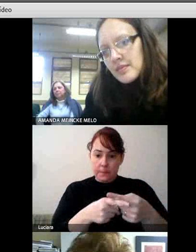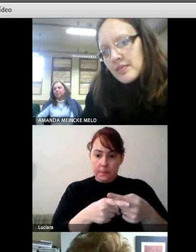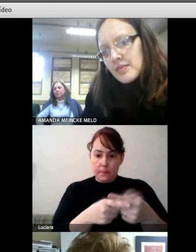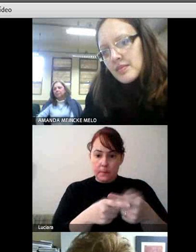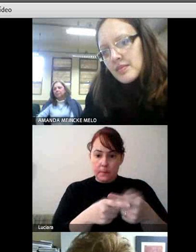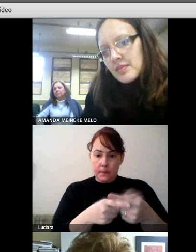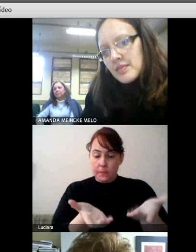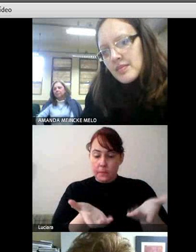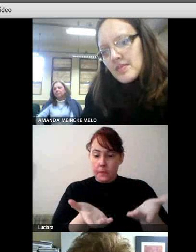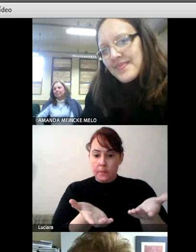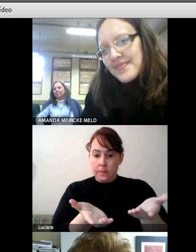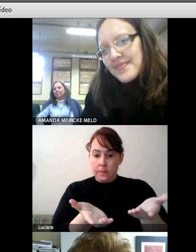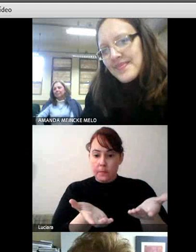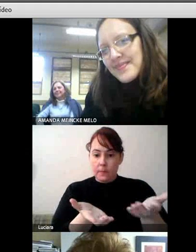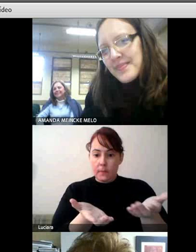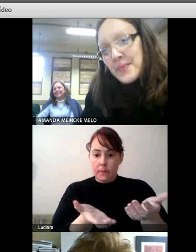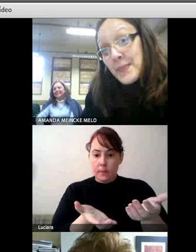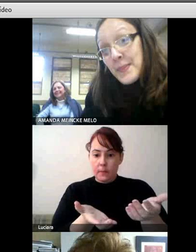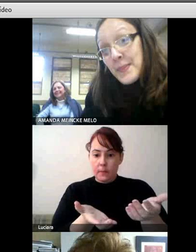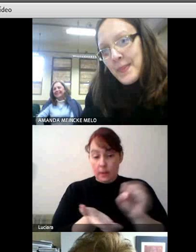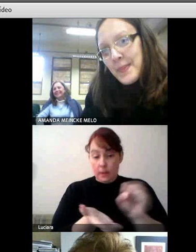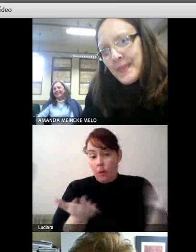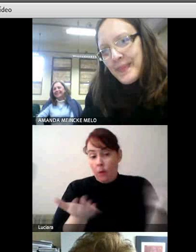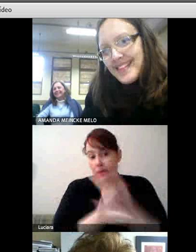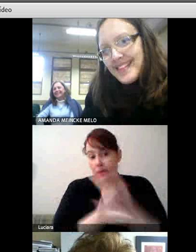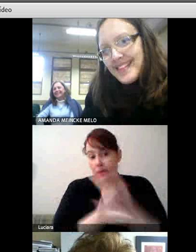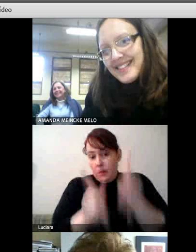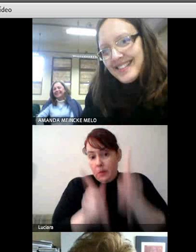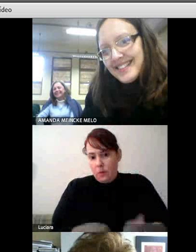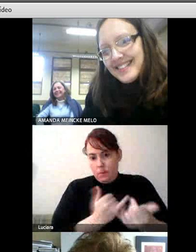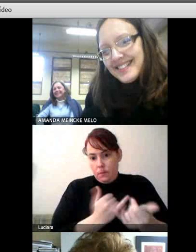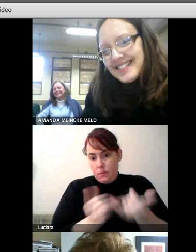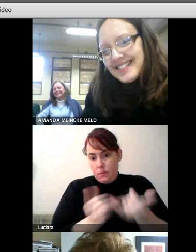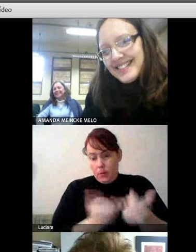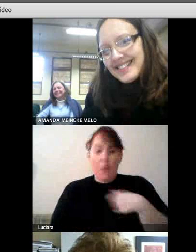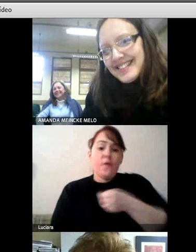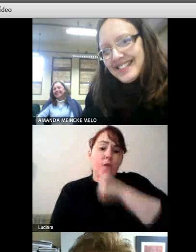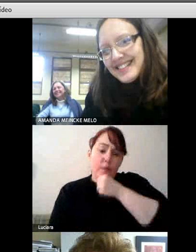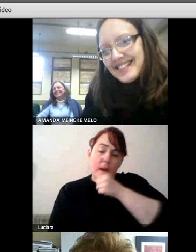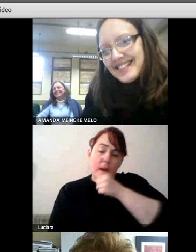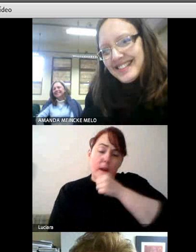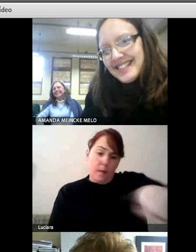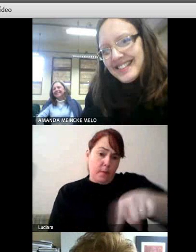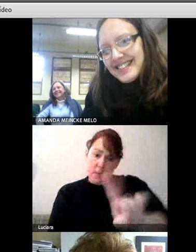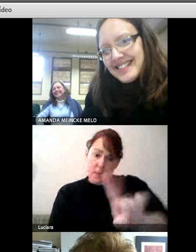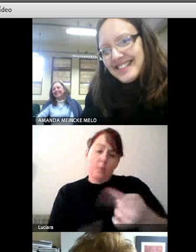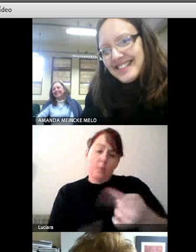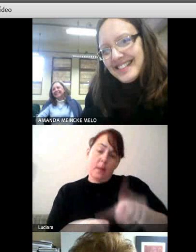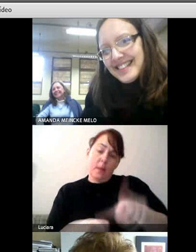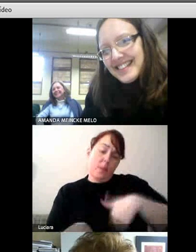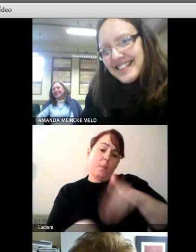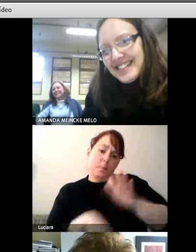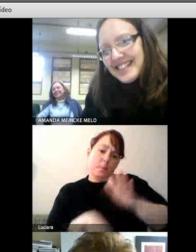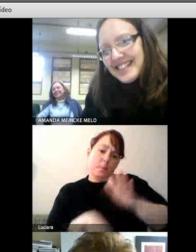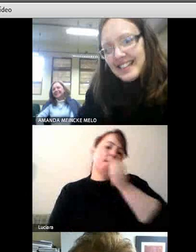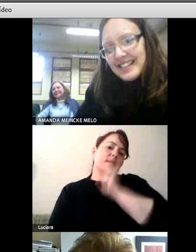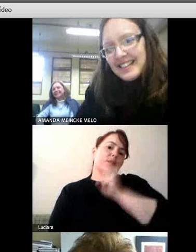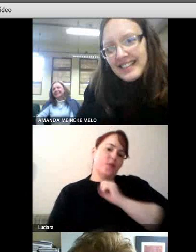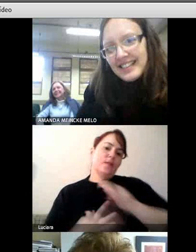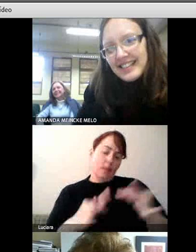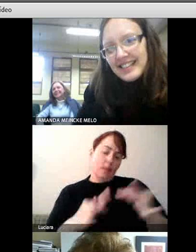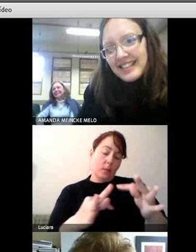ser bem restrito. Tem que ter um desafio, e o desafio é... Eles estão dominando a tecnologia e nós